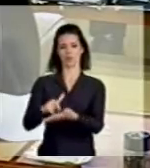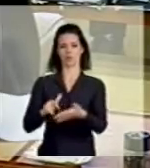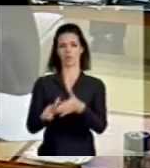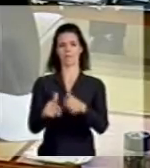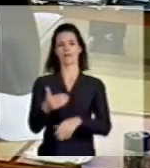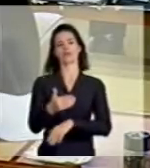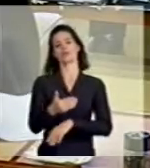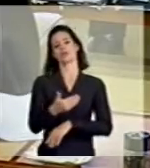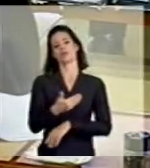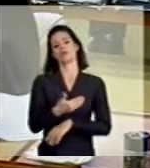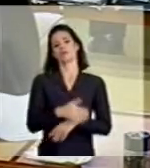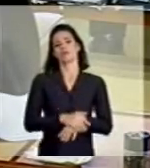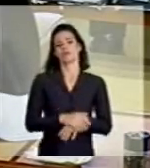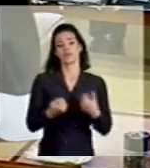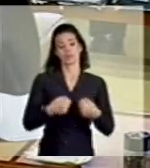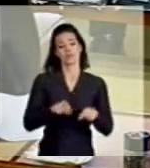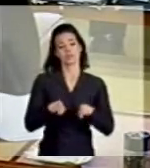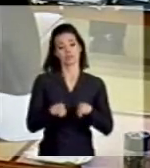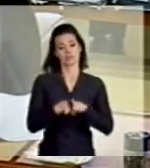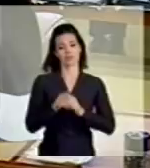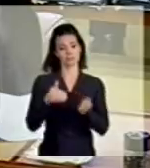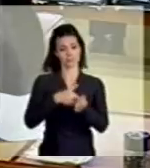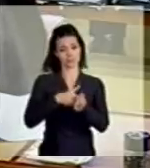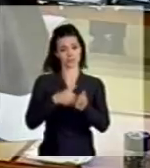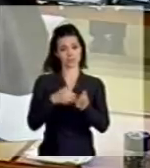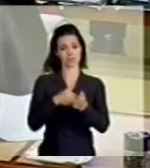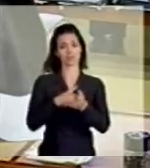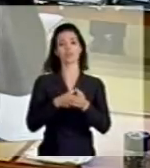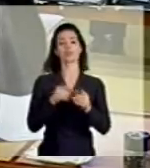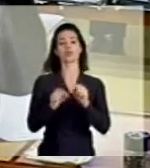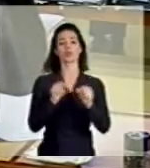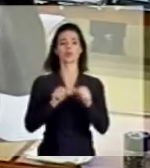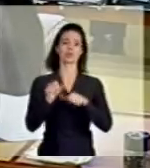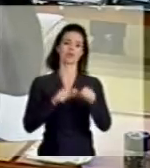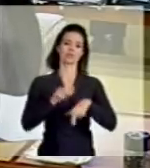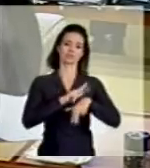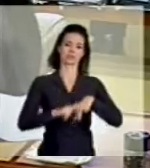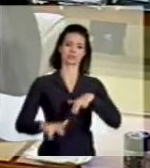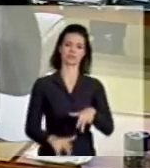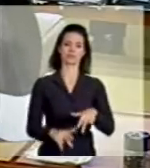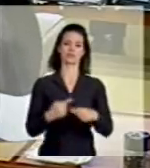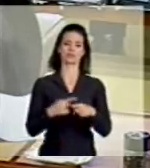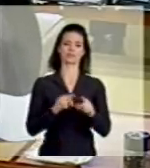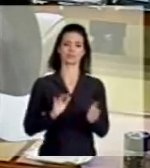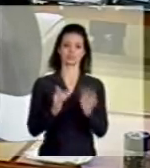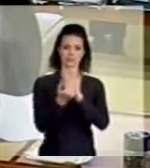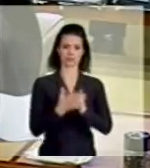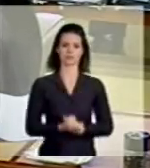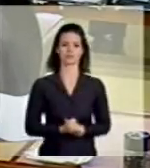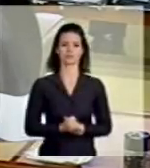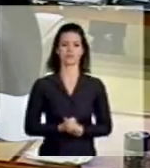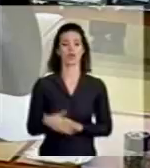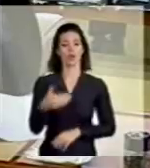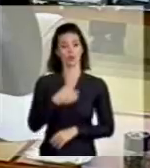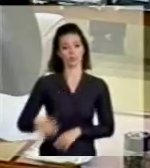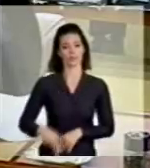quais deverão preservar o sigilo sobre a origem dos atos. Consigno, finalmente, presidente, que o ministro Toffoli estabeleceu que a alteração deve